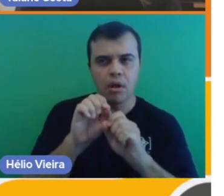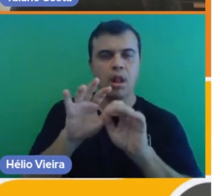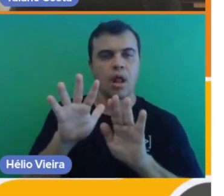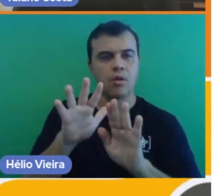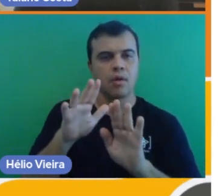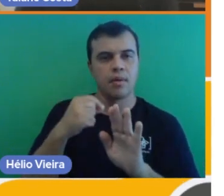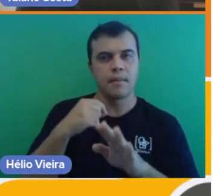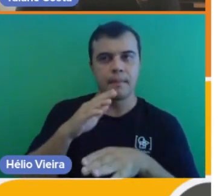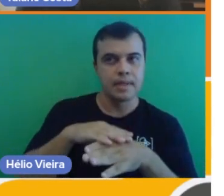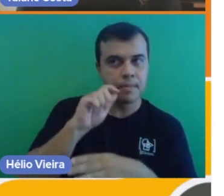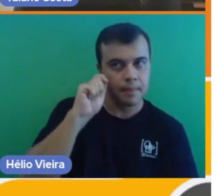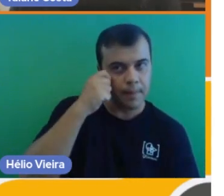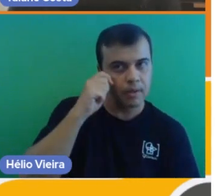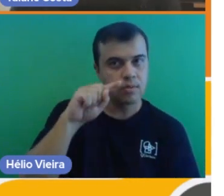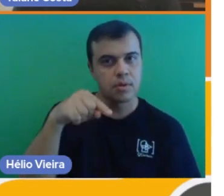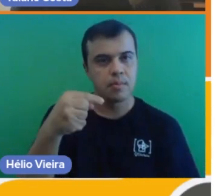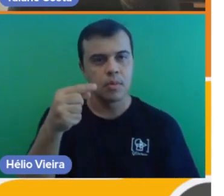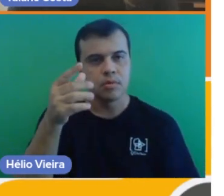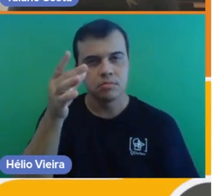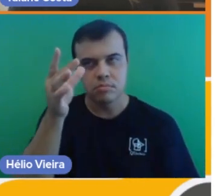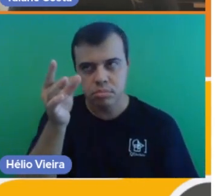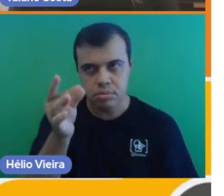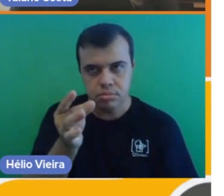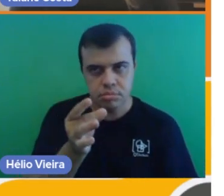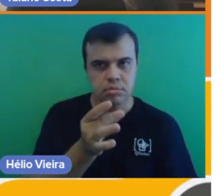de preto, e depois preencher o